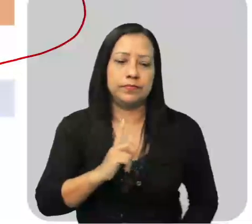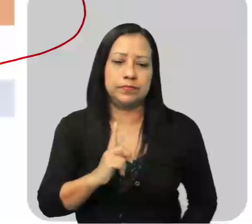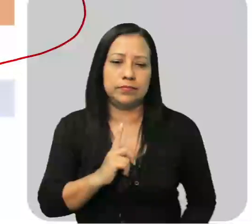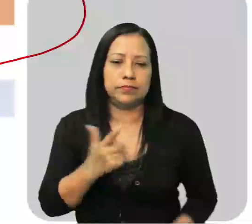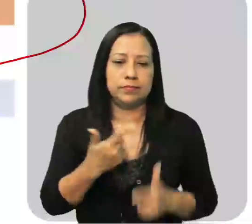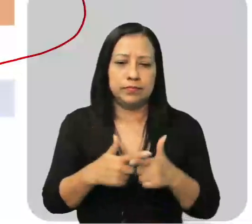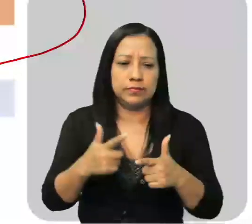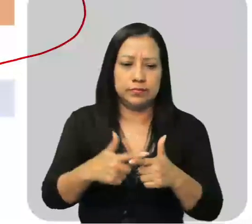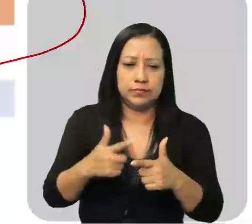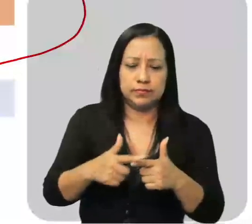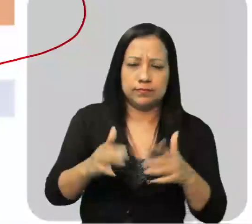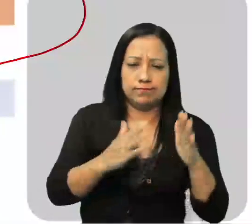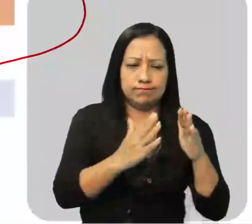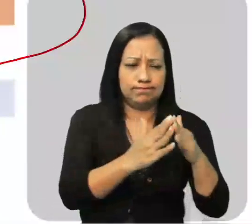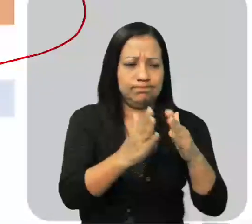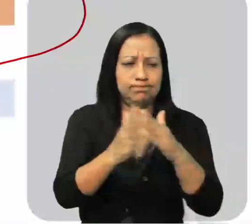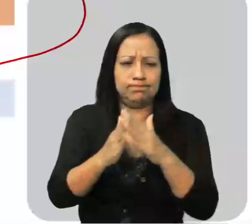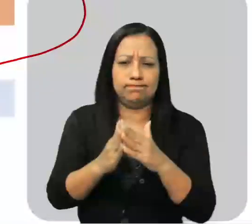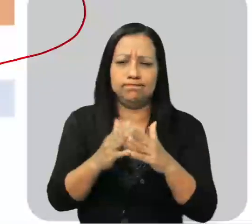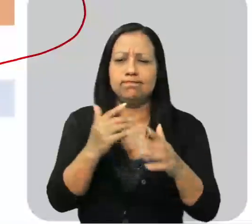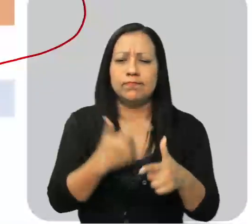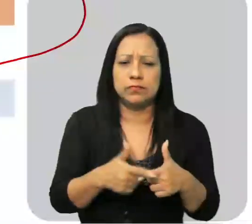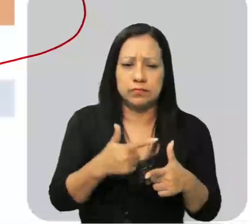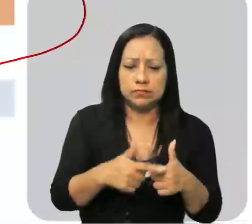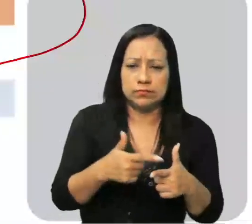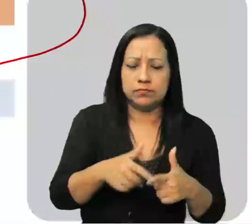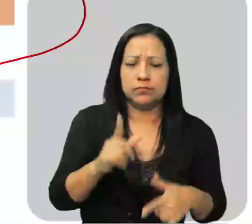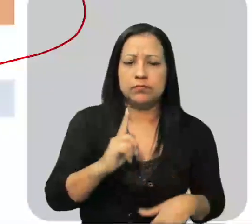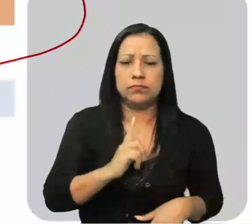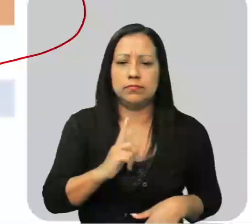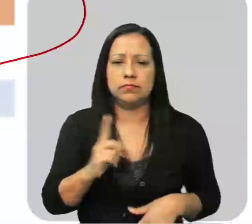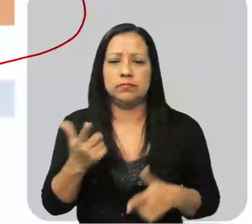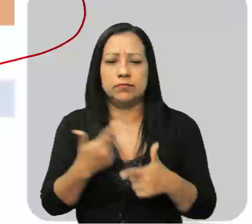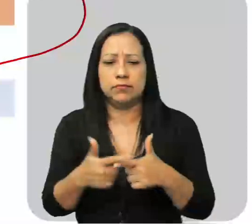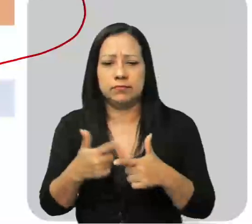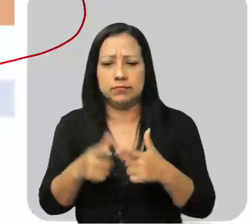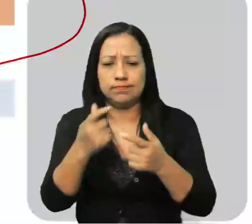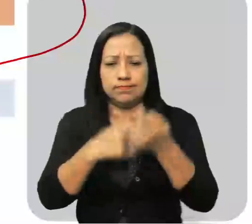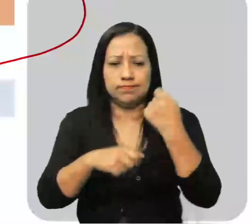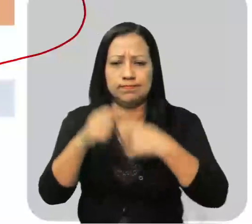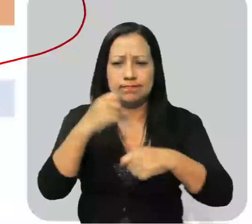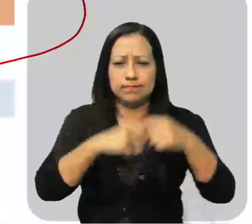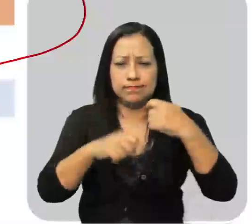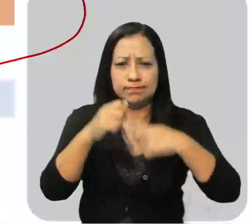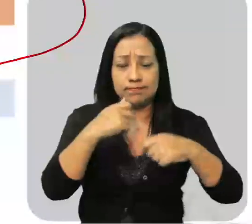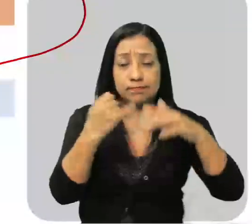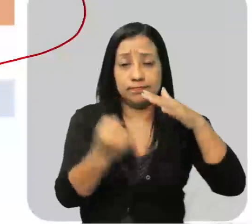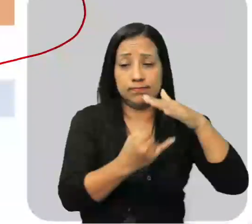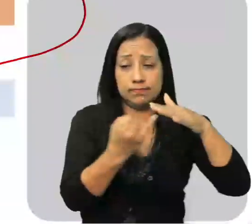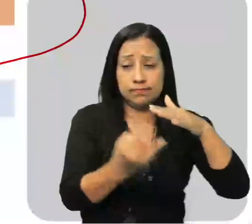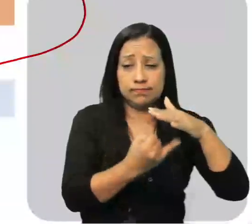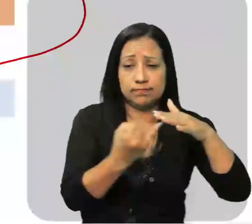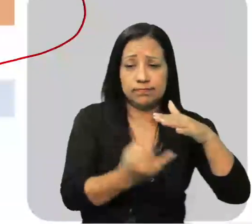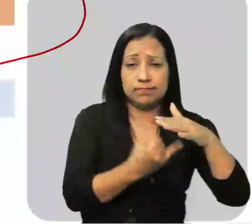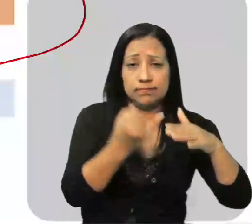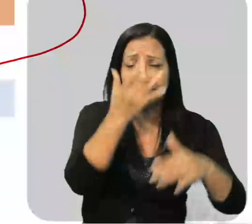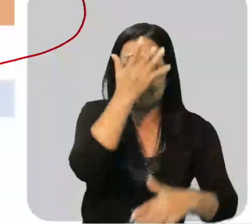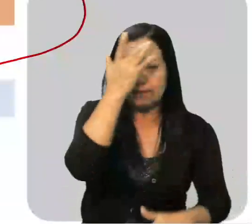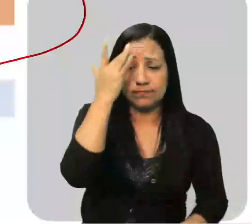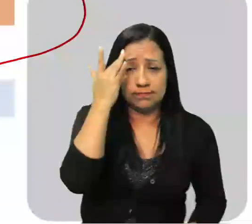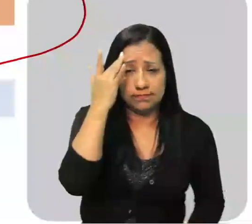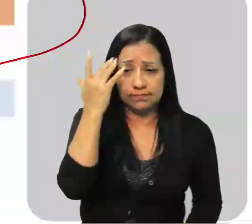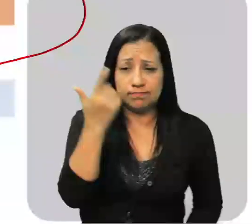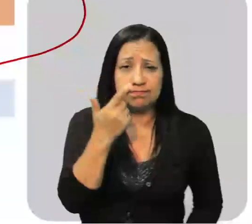do congestionamento do trânsito, nós temos o problema da moradia, nós temos o problema